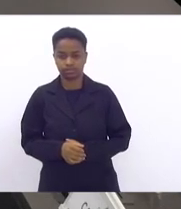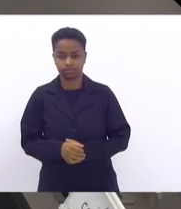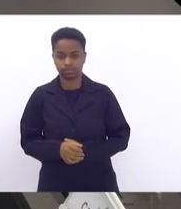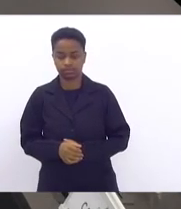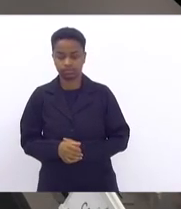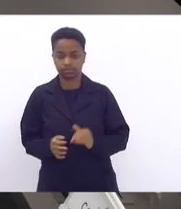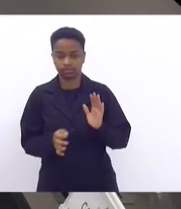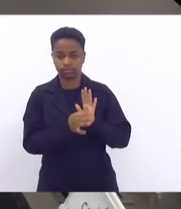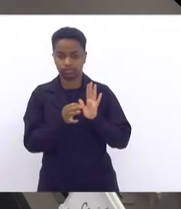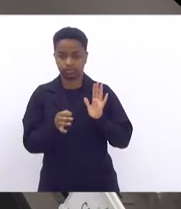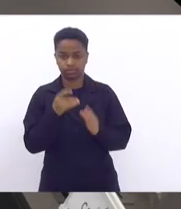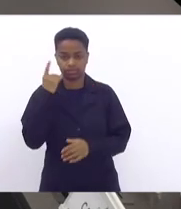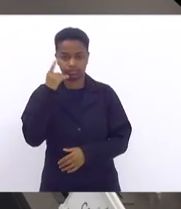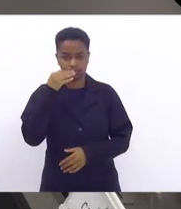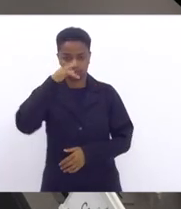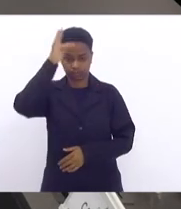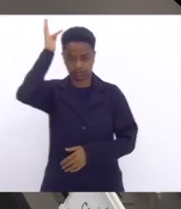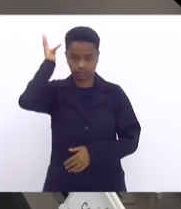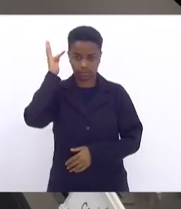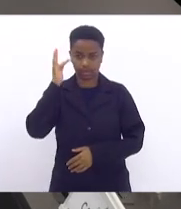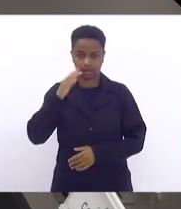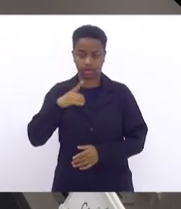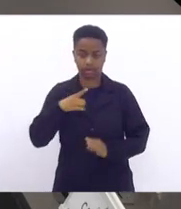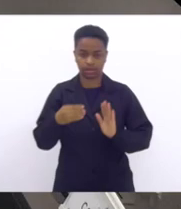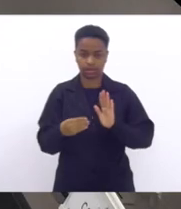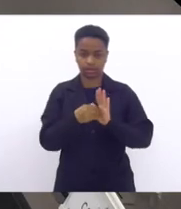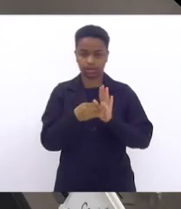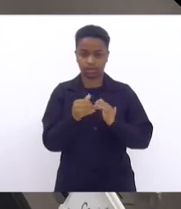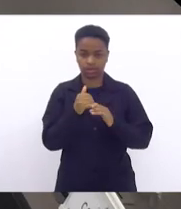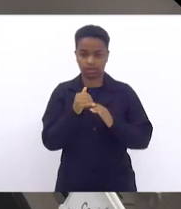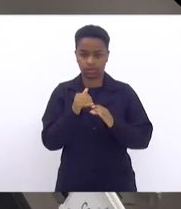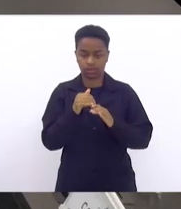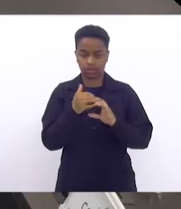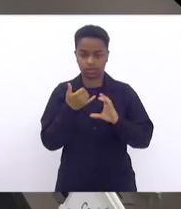O parecer do deputado Fred Pacheco está disponibilizado no grupo,